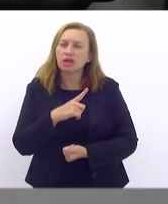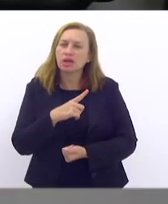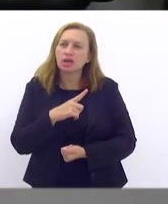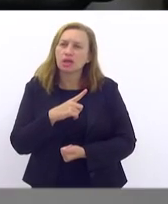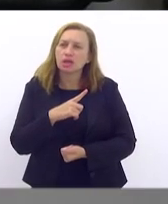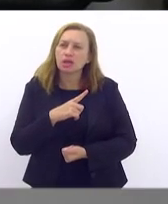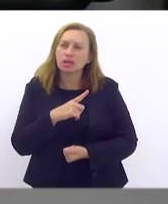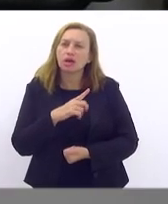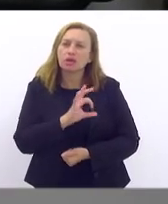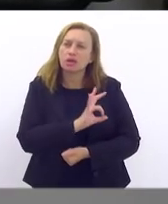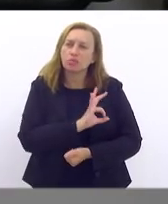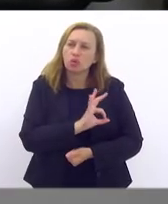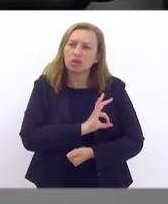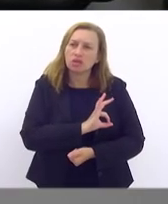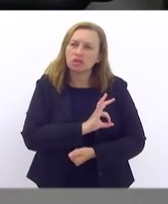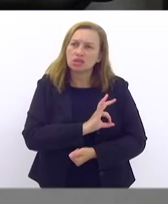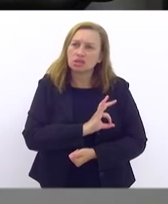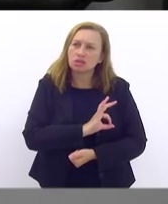a polícia,